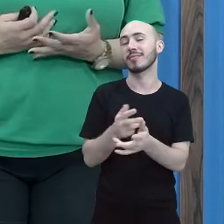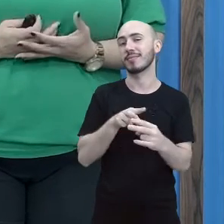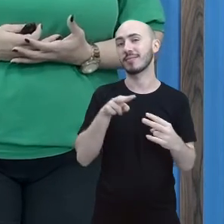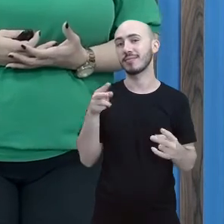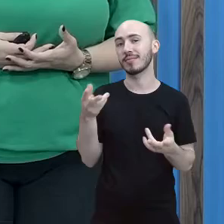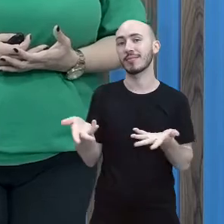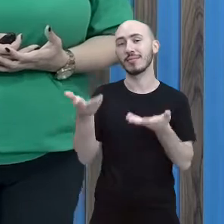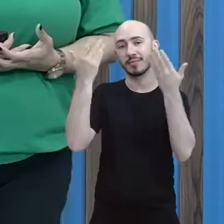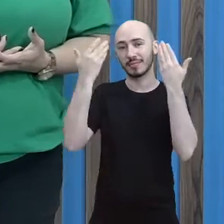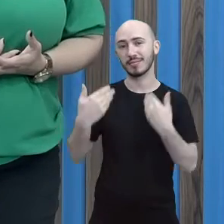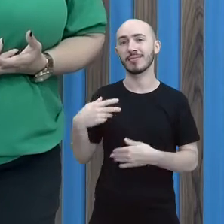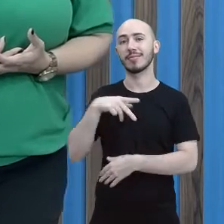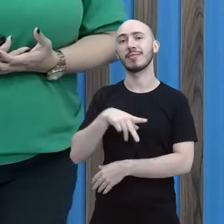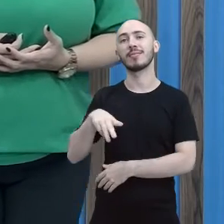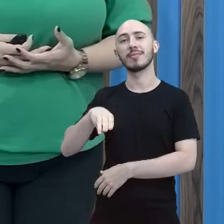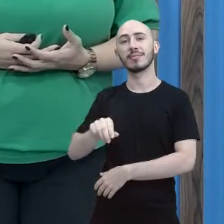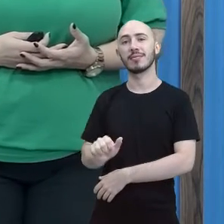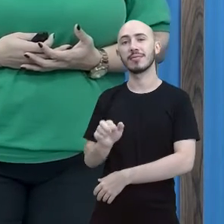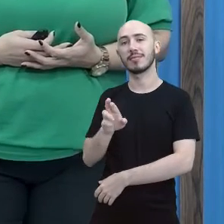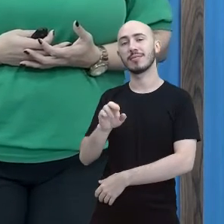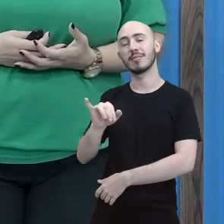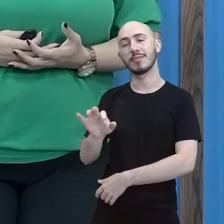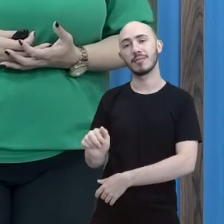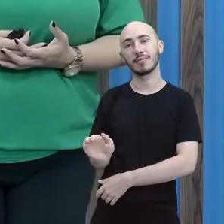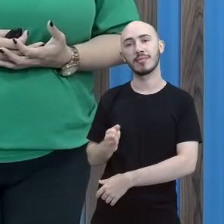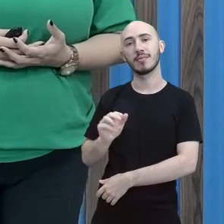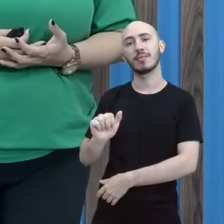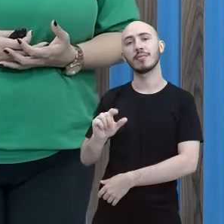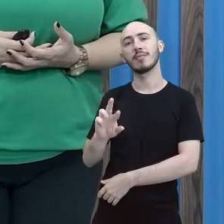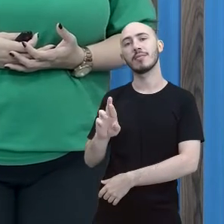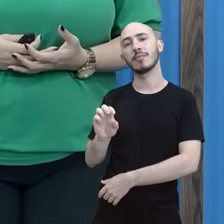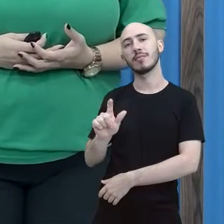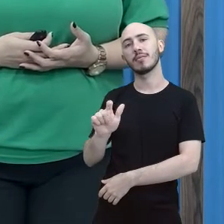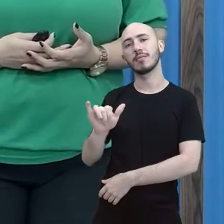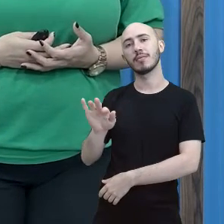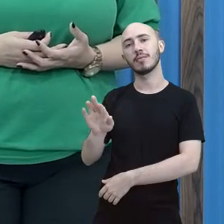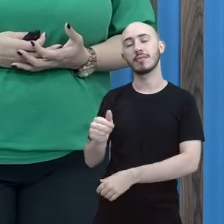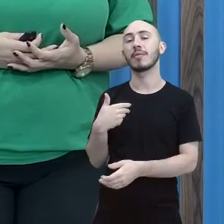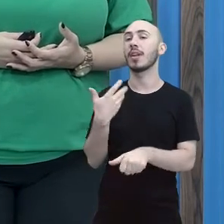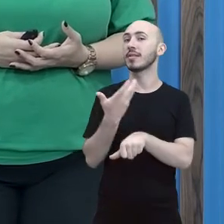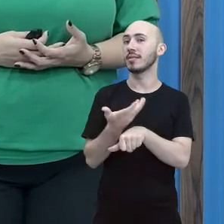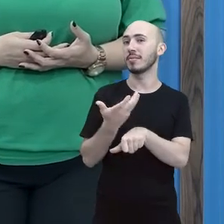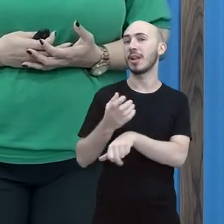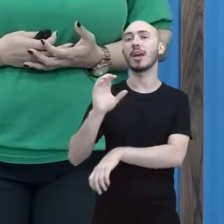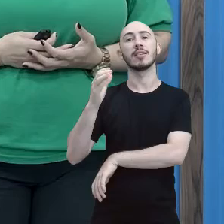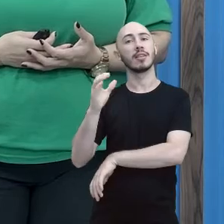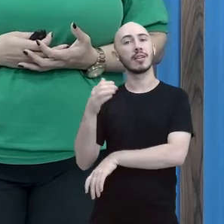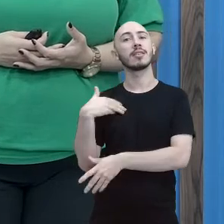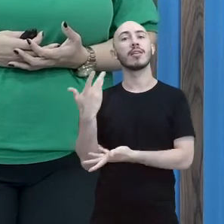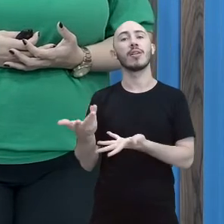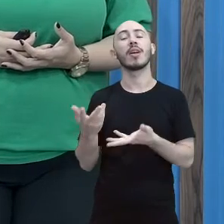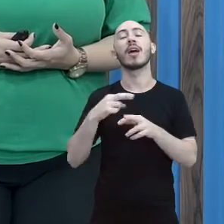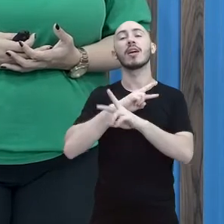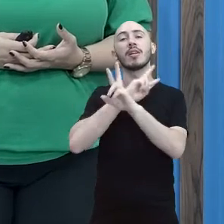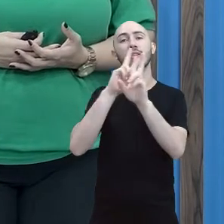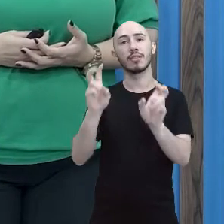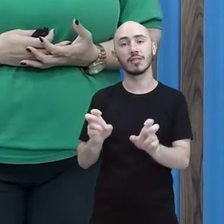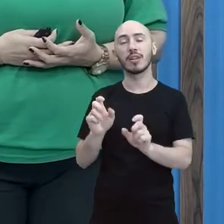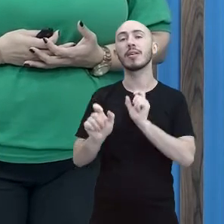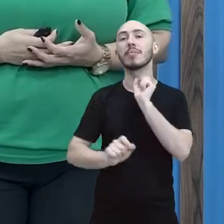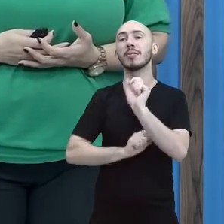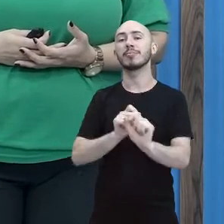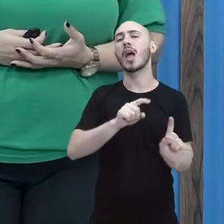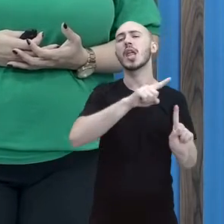professora Maria Carolina, estamos aqui na disciplina de Ciências, na segunda aula aí sobre os modelos